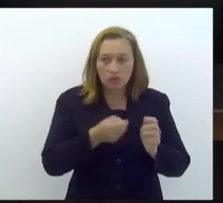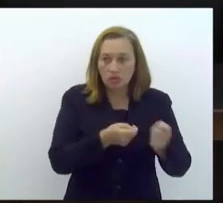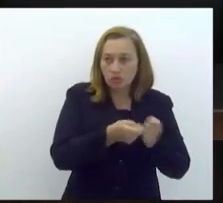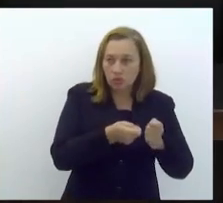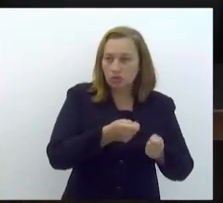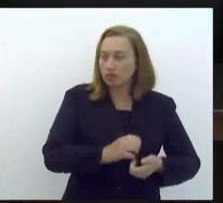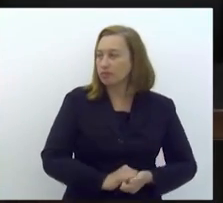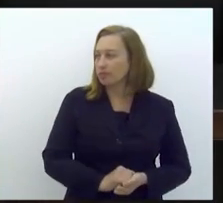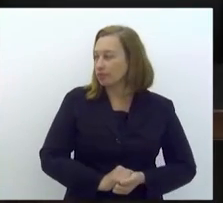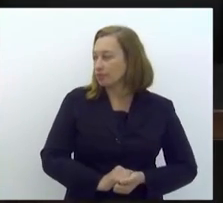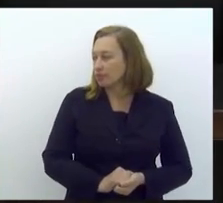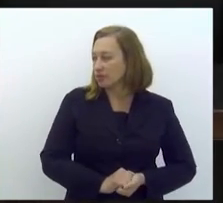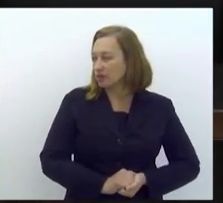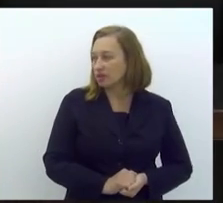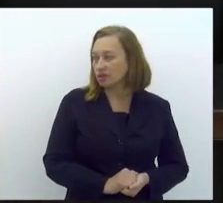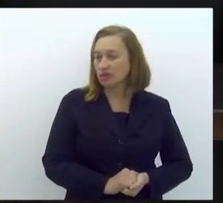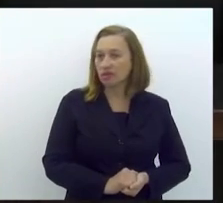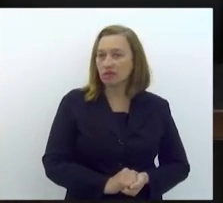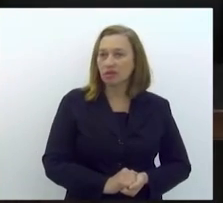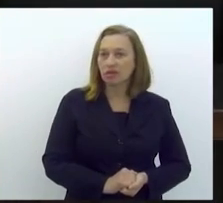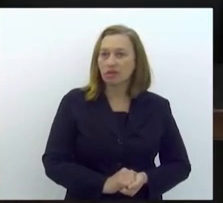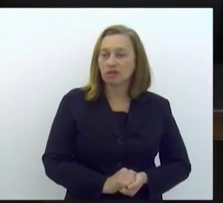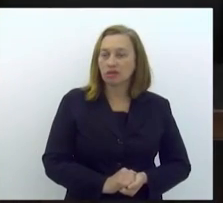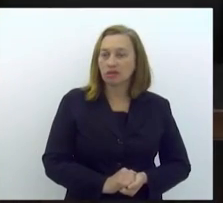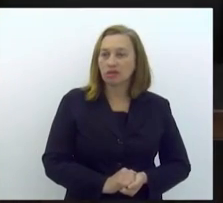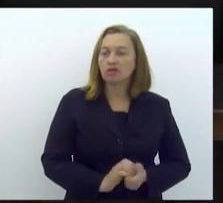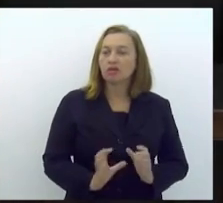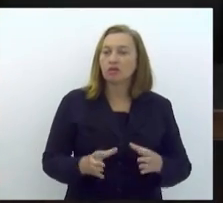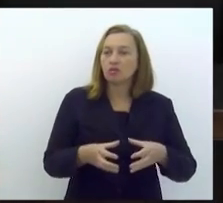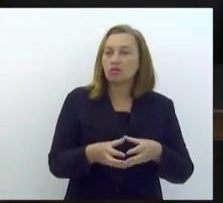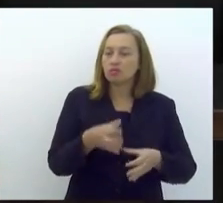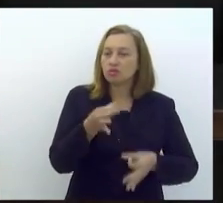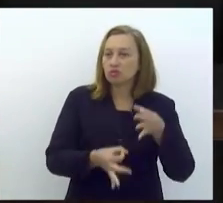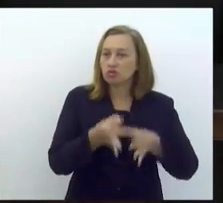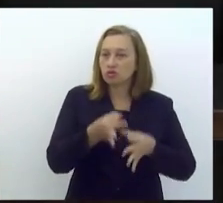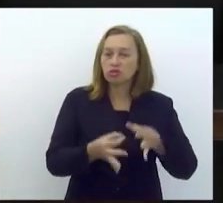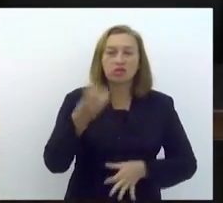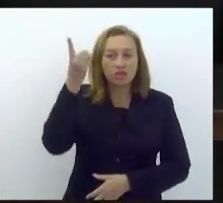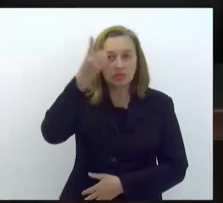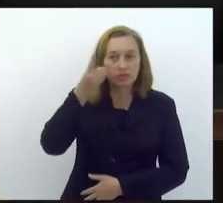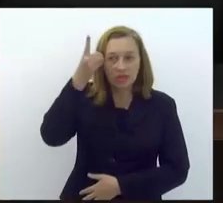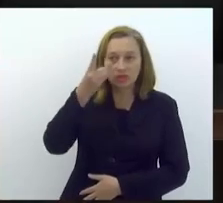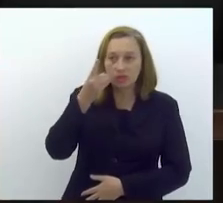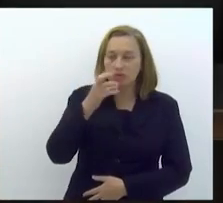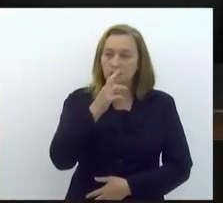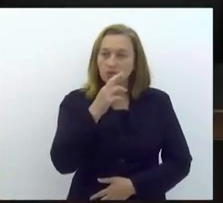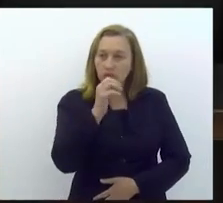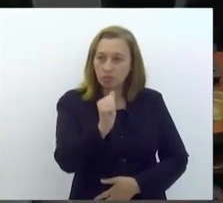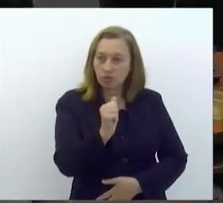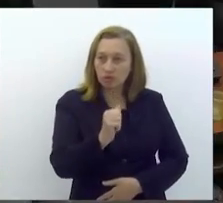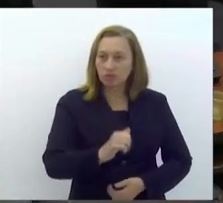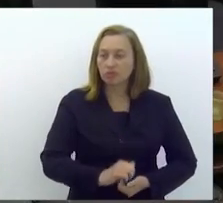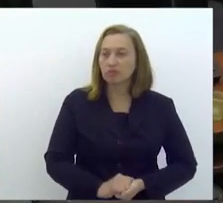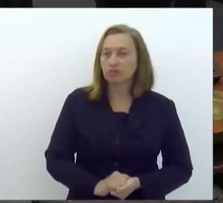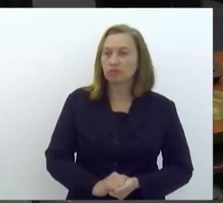controle para emitir parecer pela comissão de construção Justiça Deputado Rodrigo Amorim